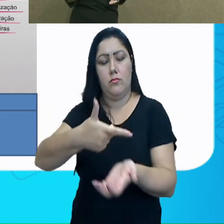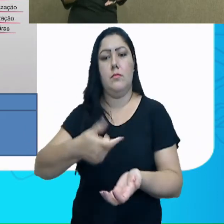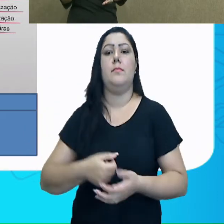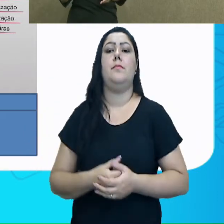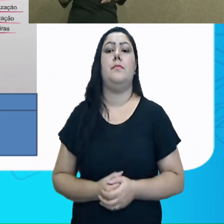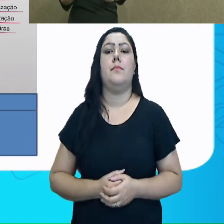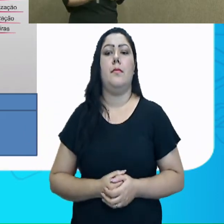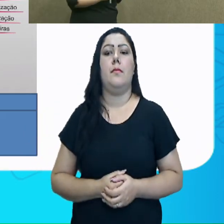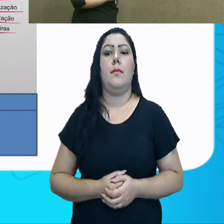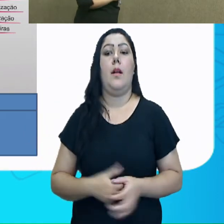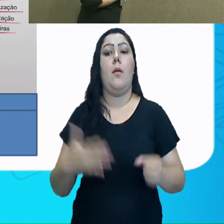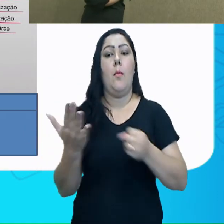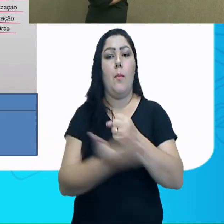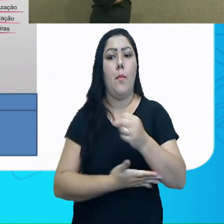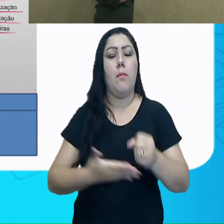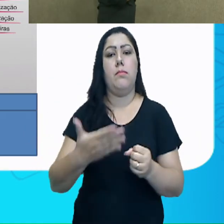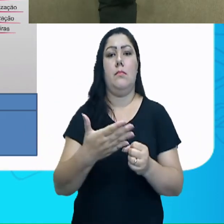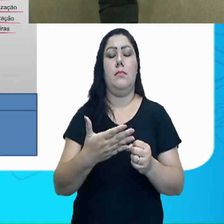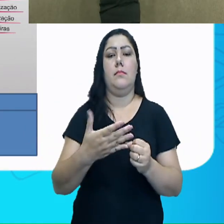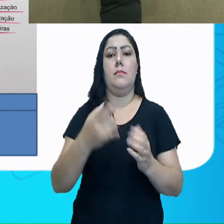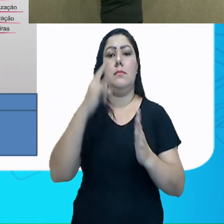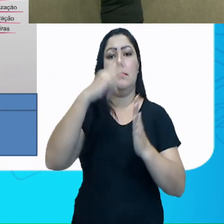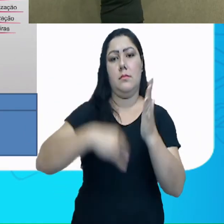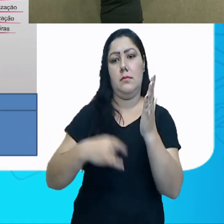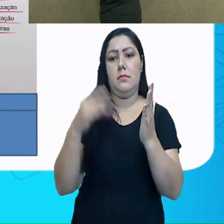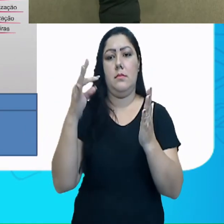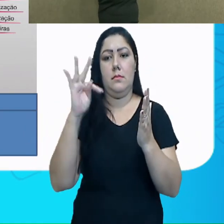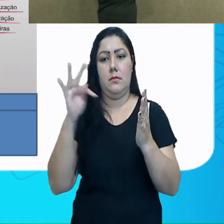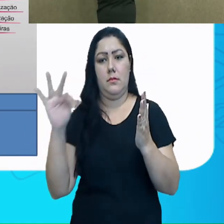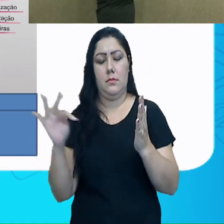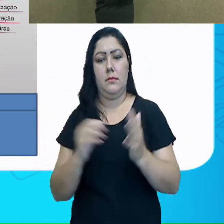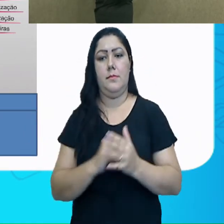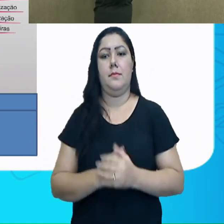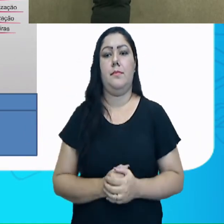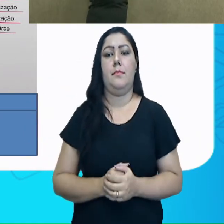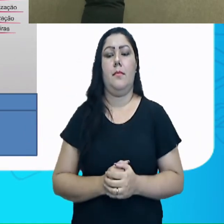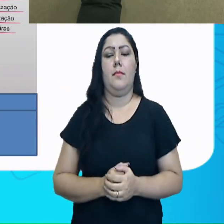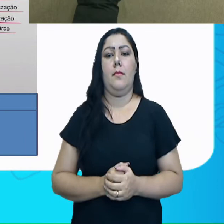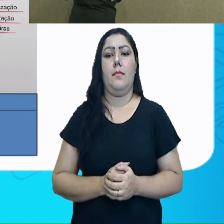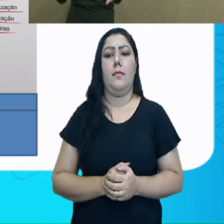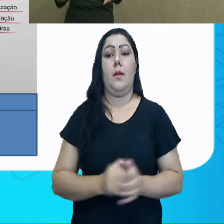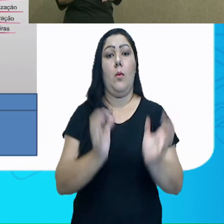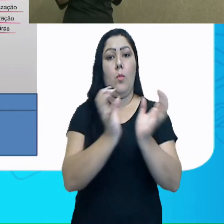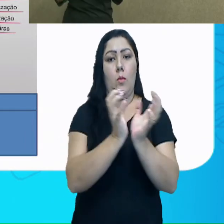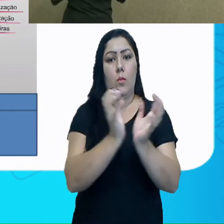o Tratado de Tordesilhas. As bandeiras eram